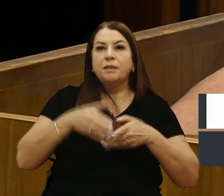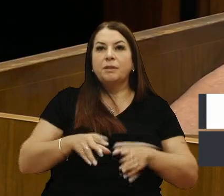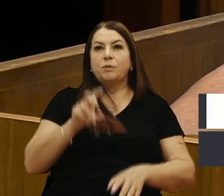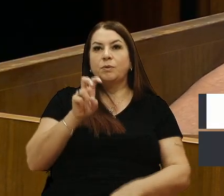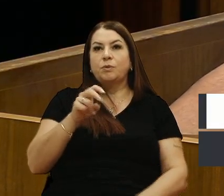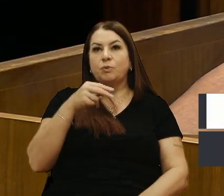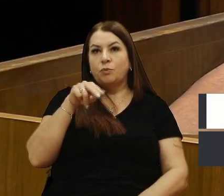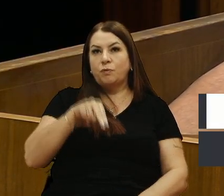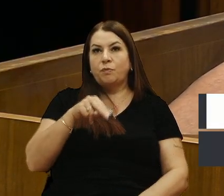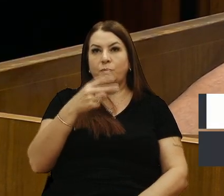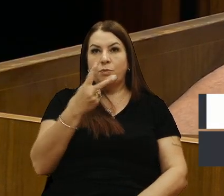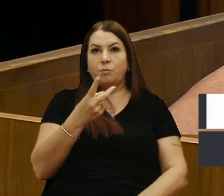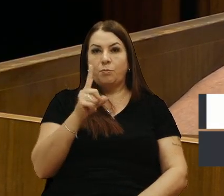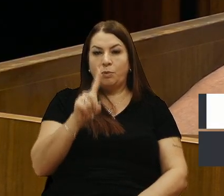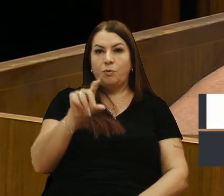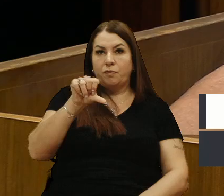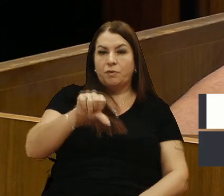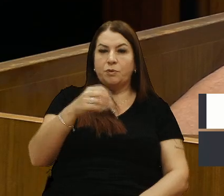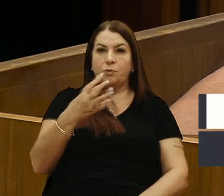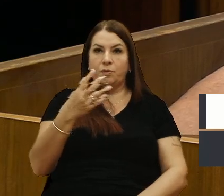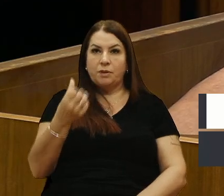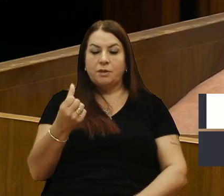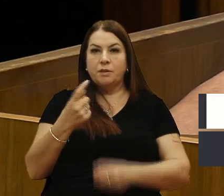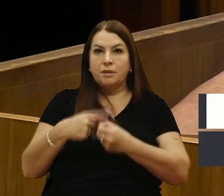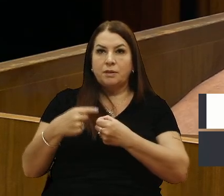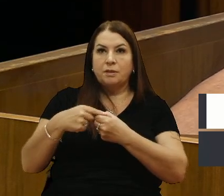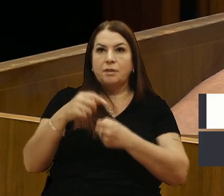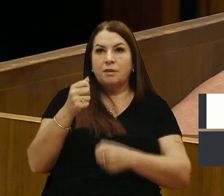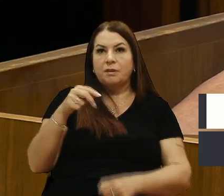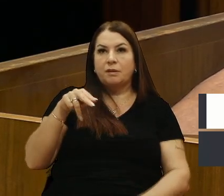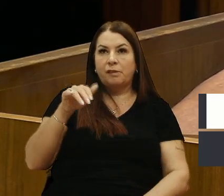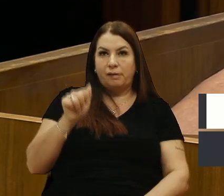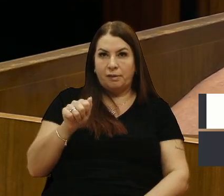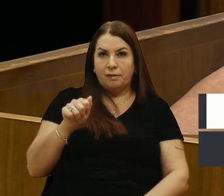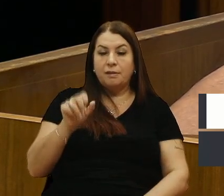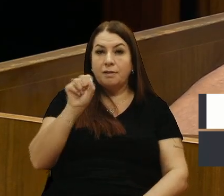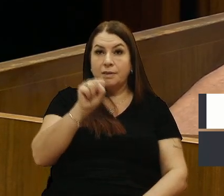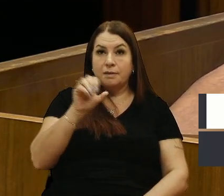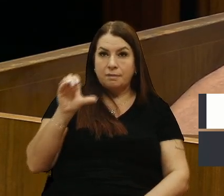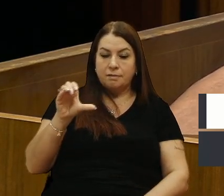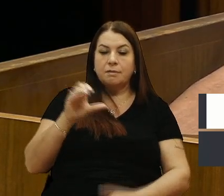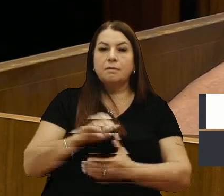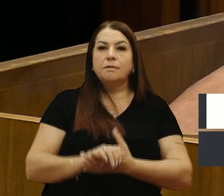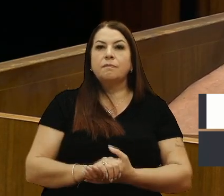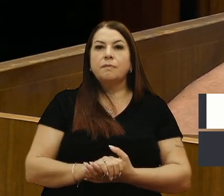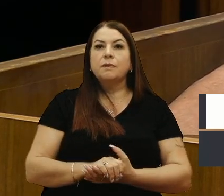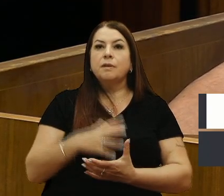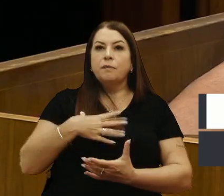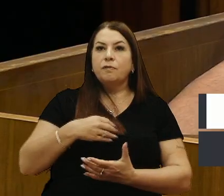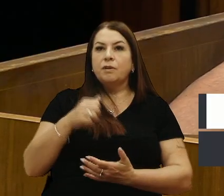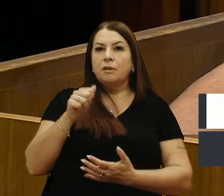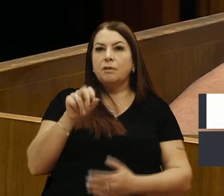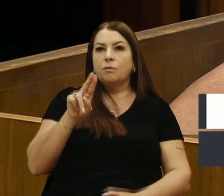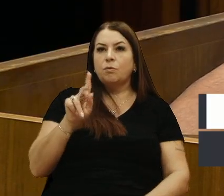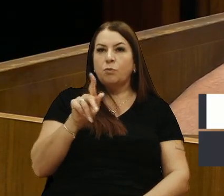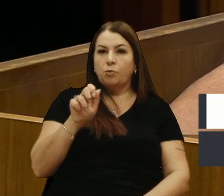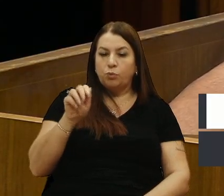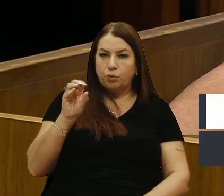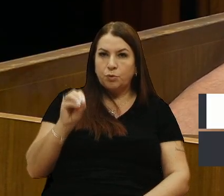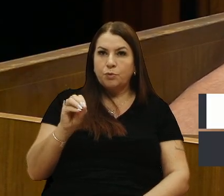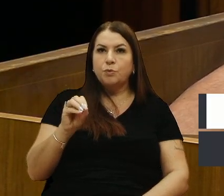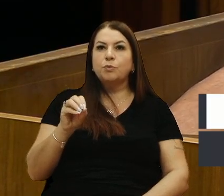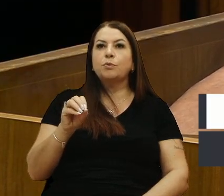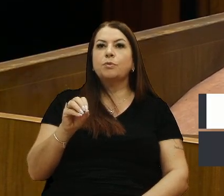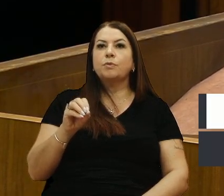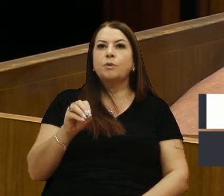de novembro de 1946, na cidade de Anita Garibaldi, em Santa Catarina. Filho de Augusto Sutil de Oliveira